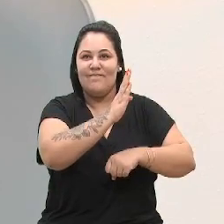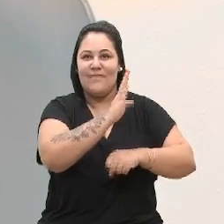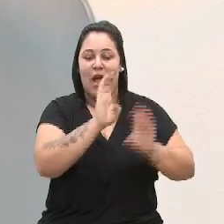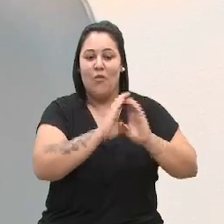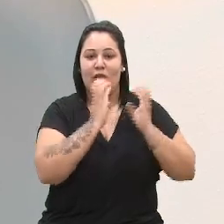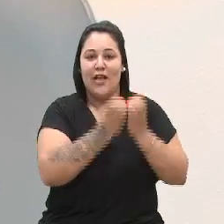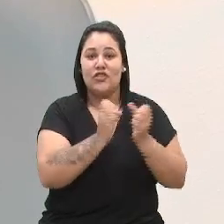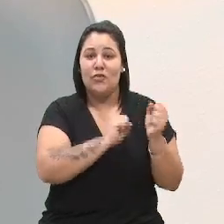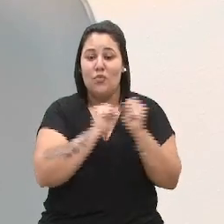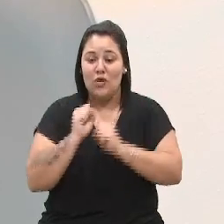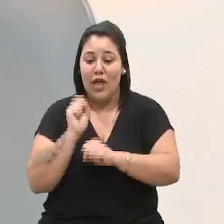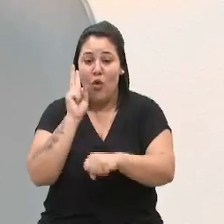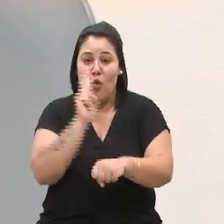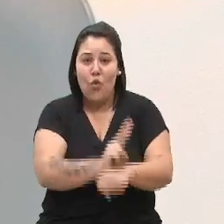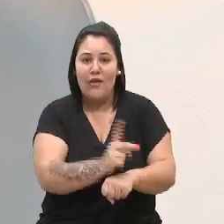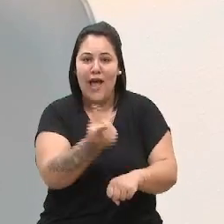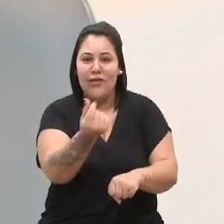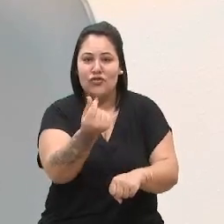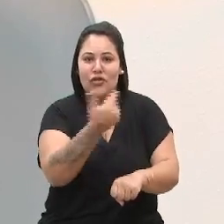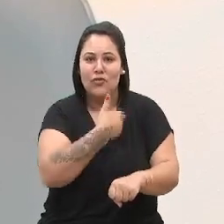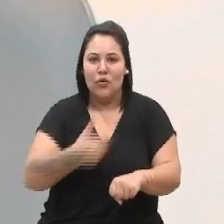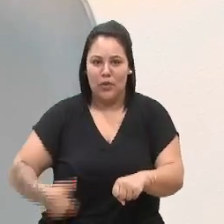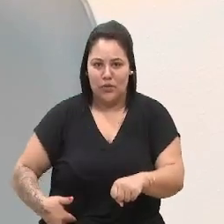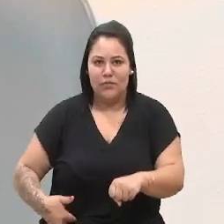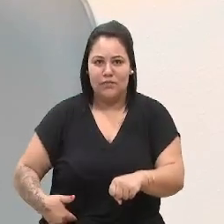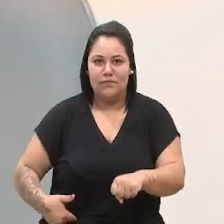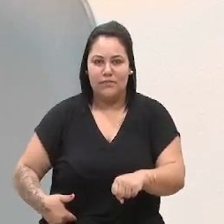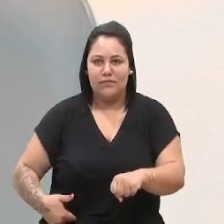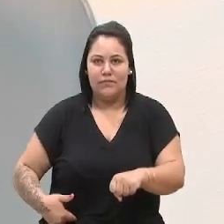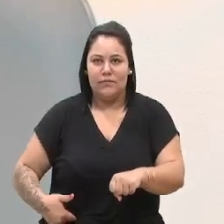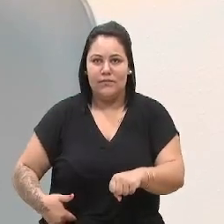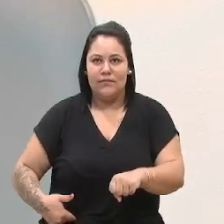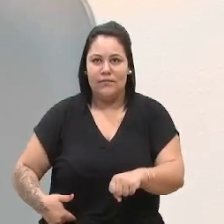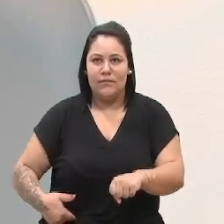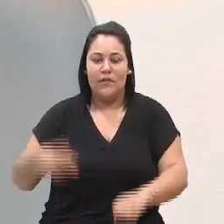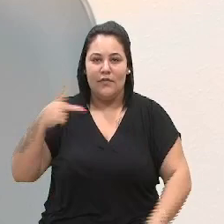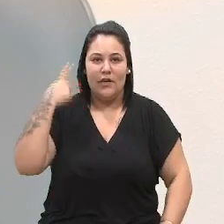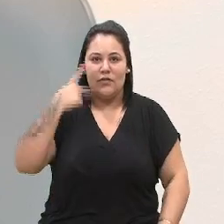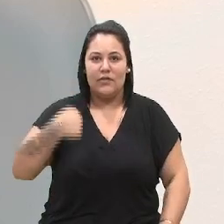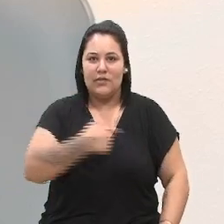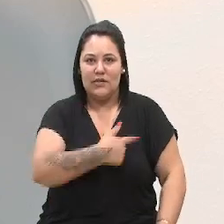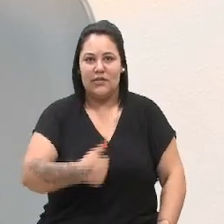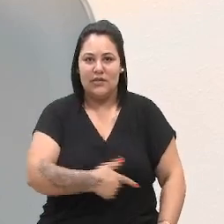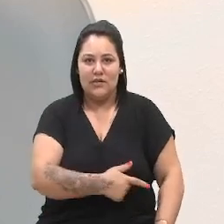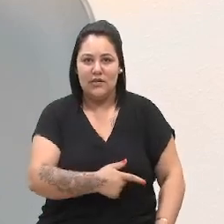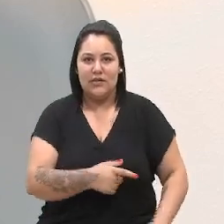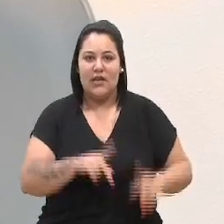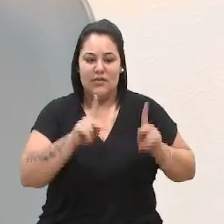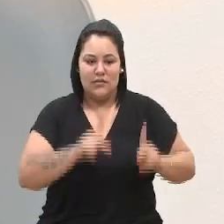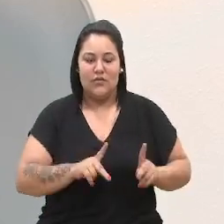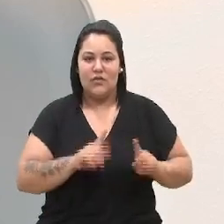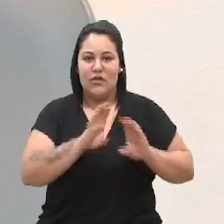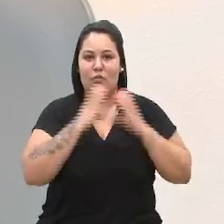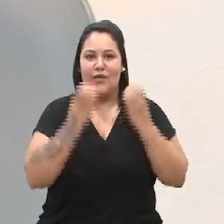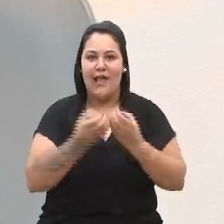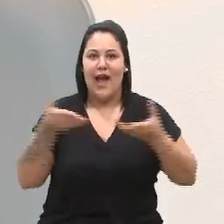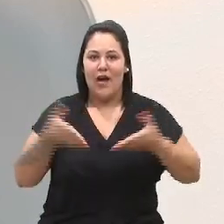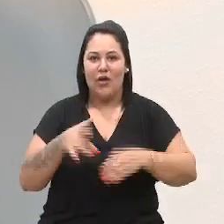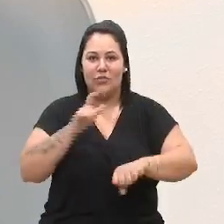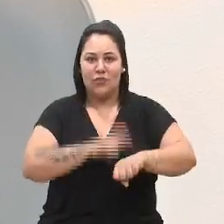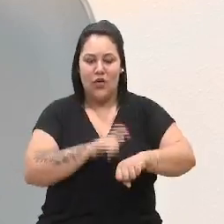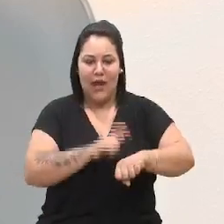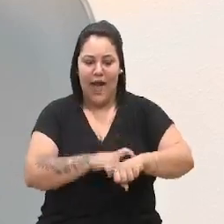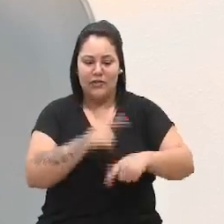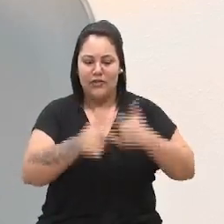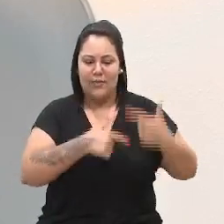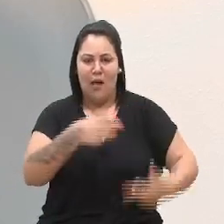público. Quando, vereador Zanquim, as pessoas lá da comunidade estão agora em horário de trabalho, dentro de uma Marco